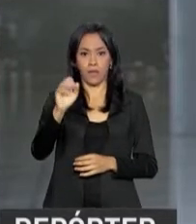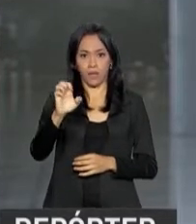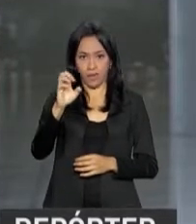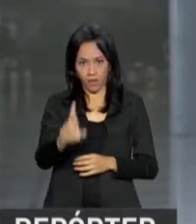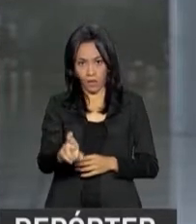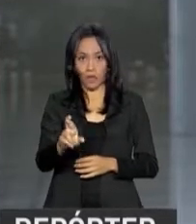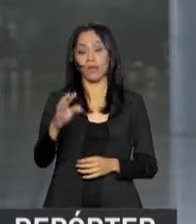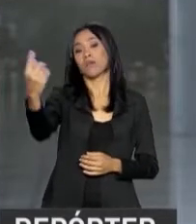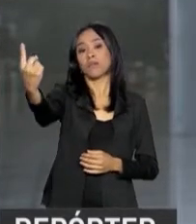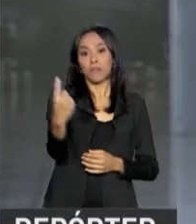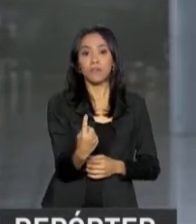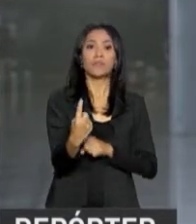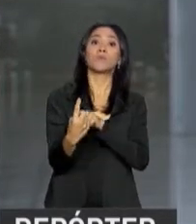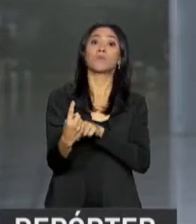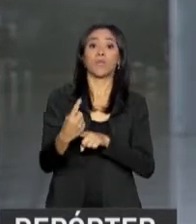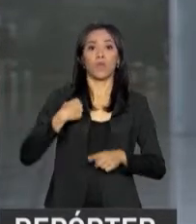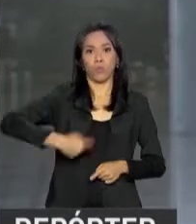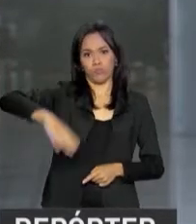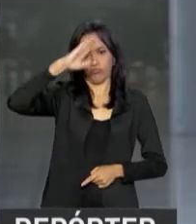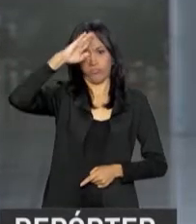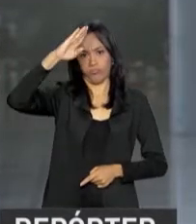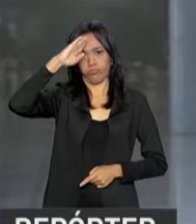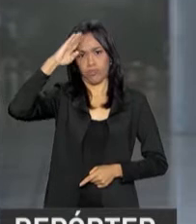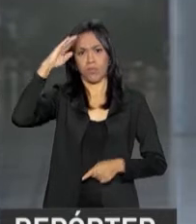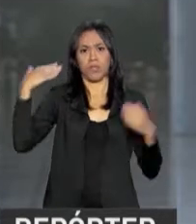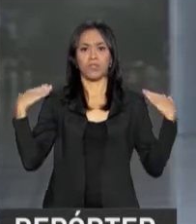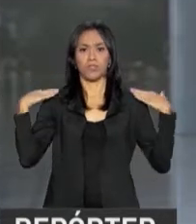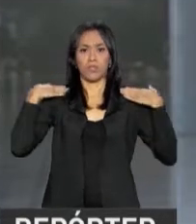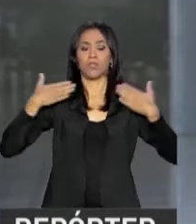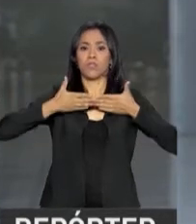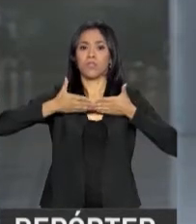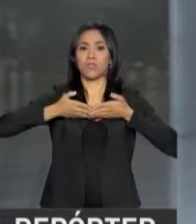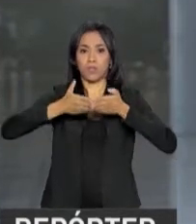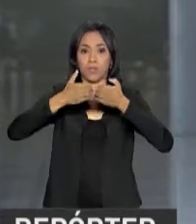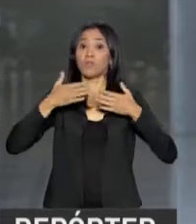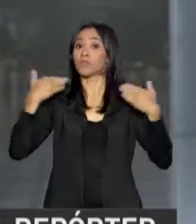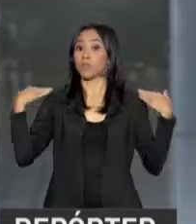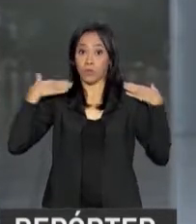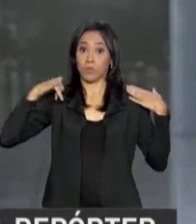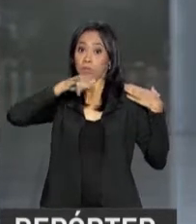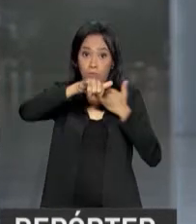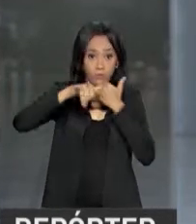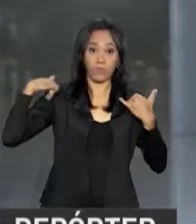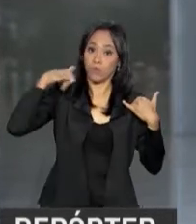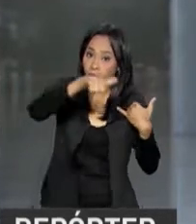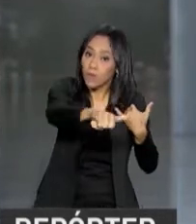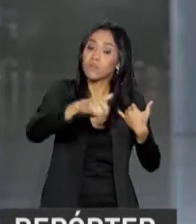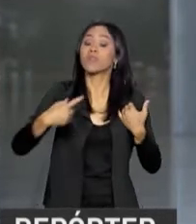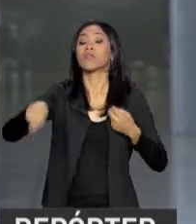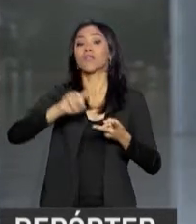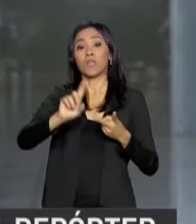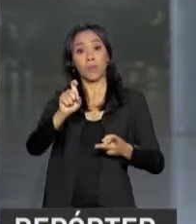silva e luna o comandante da aeronáutica tenente brigadeiro do ar nivaldo luiz rossato e o ex presidente da